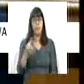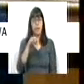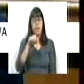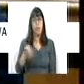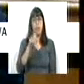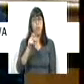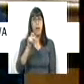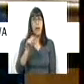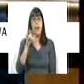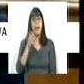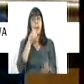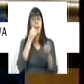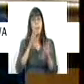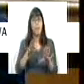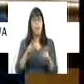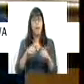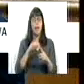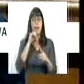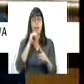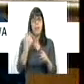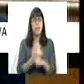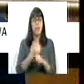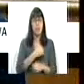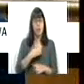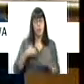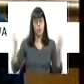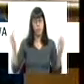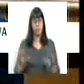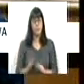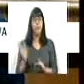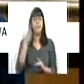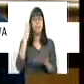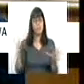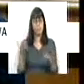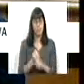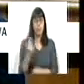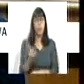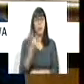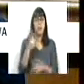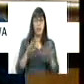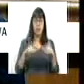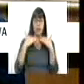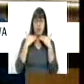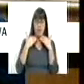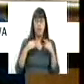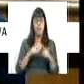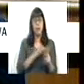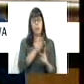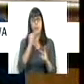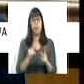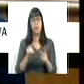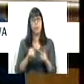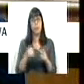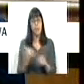Guiar têm vindo a perder substancialmente serviços de saúde. Primeiro foi a extinção da unidade de internamento,